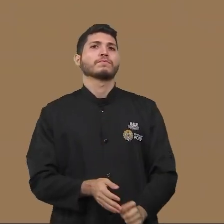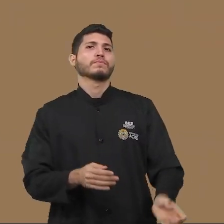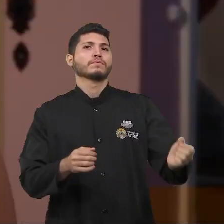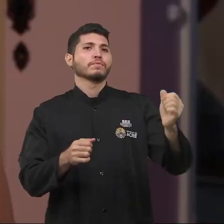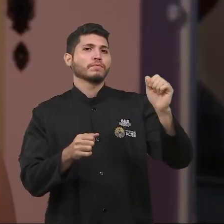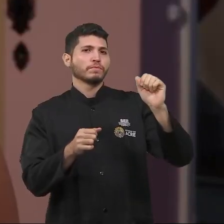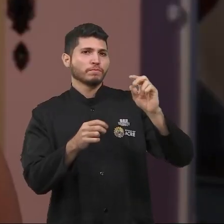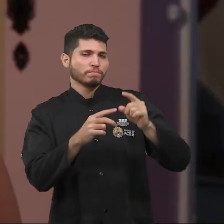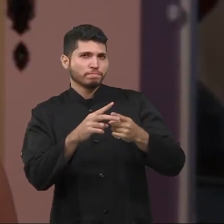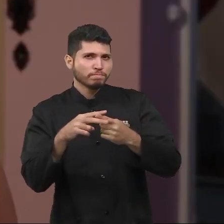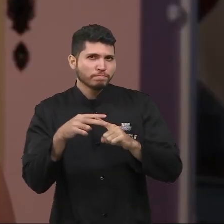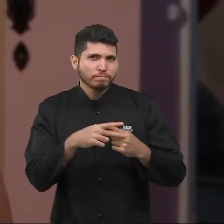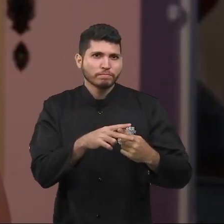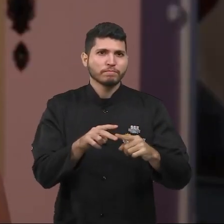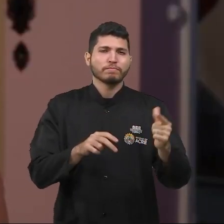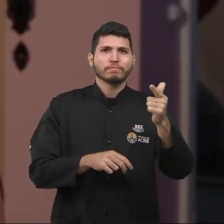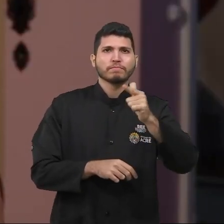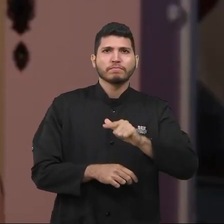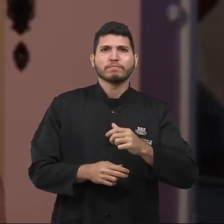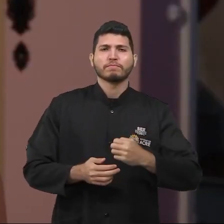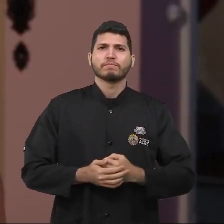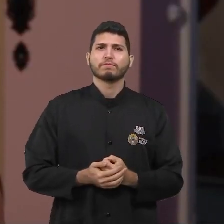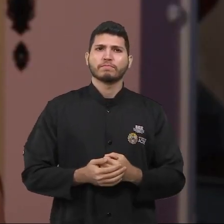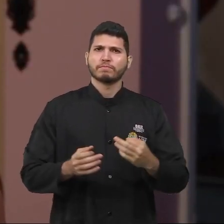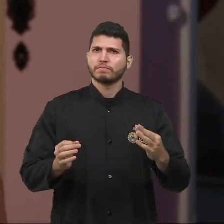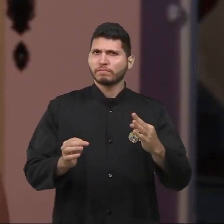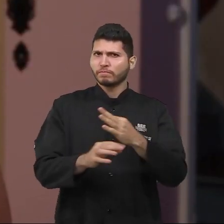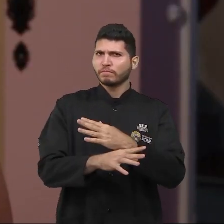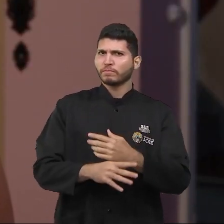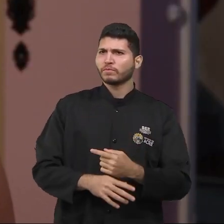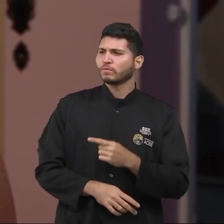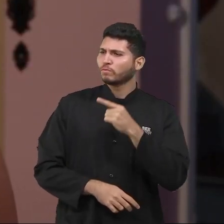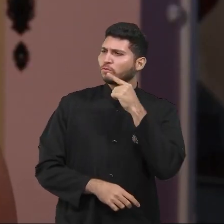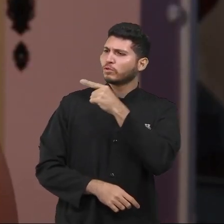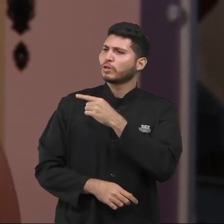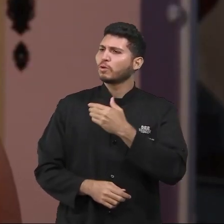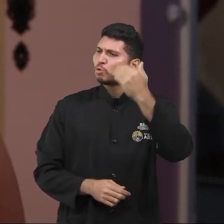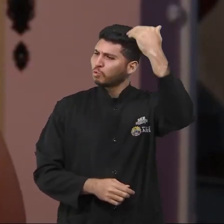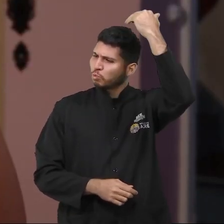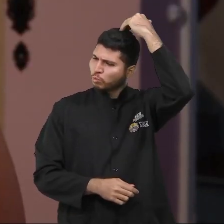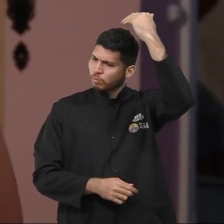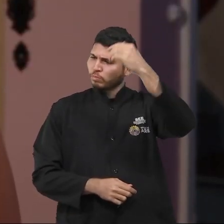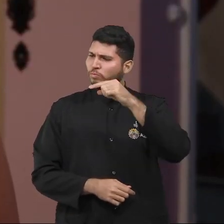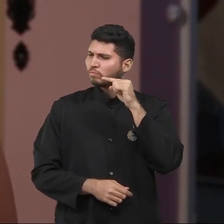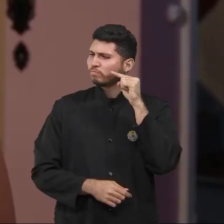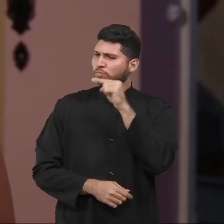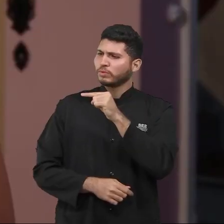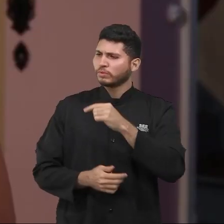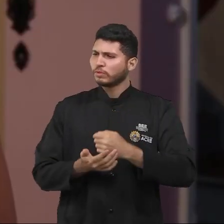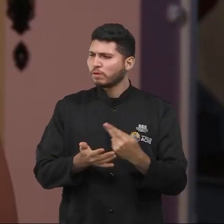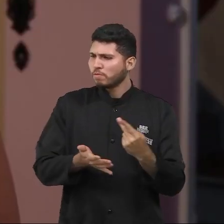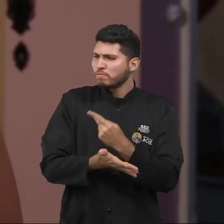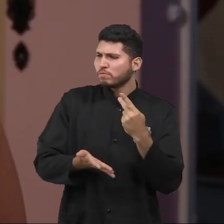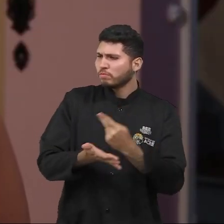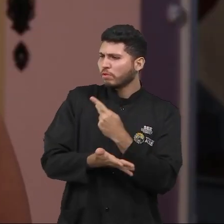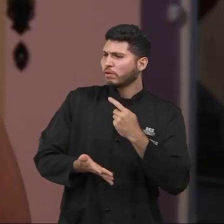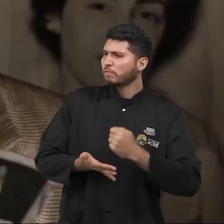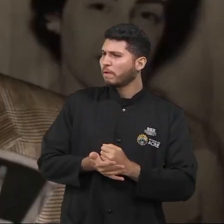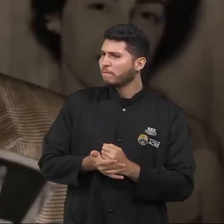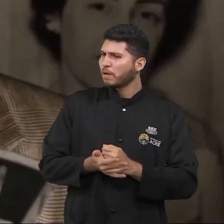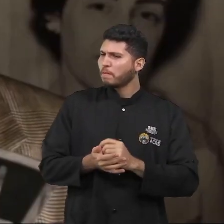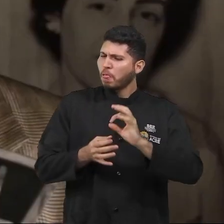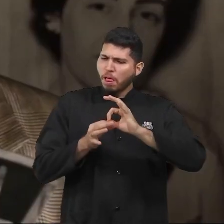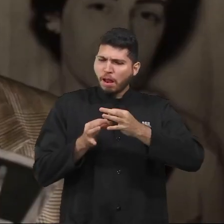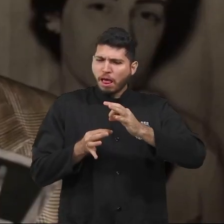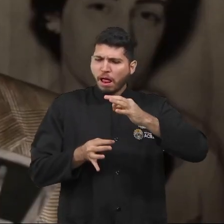emissora. Pronto! Você me fez errar. Foi isso que você lucrou com a sua tagarelice. Lucrei